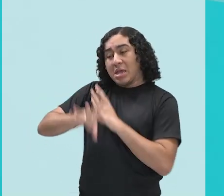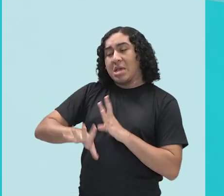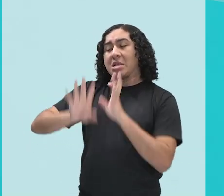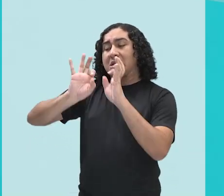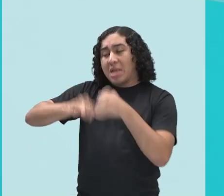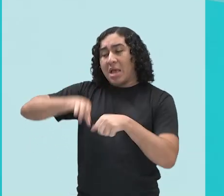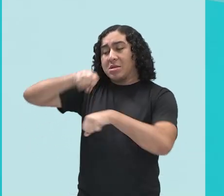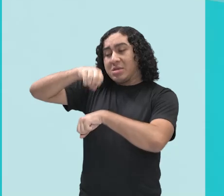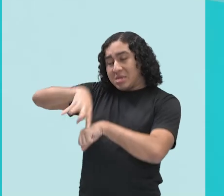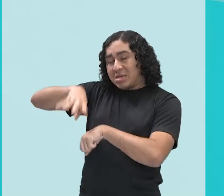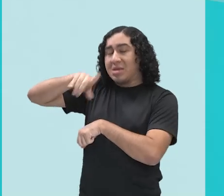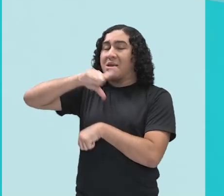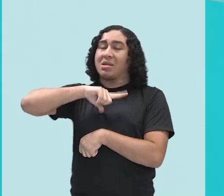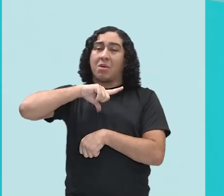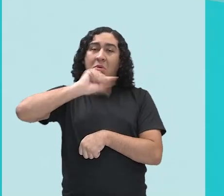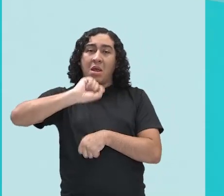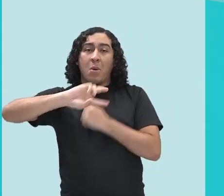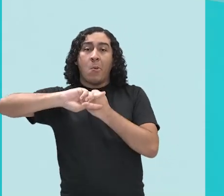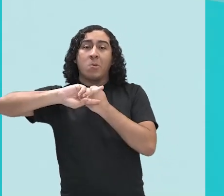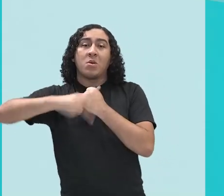ser mais